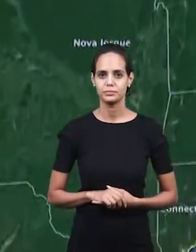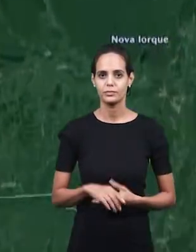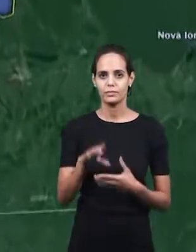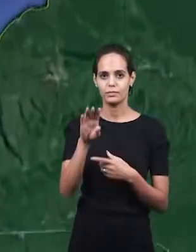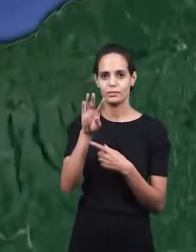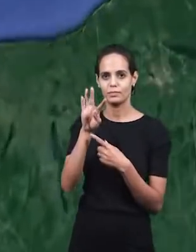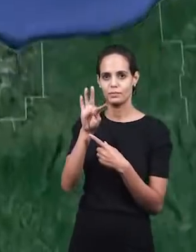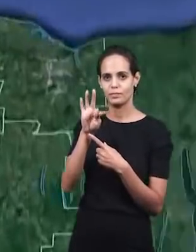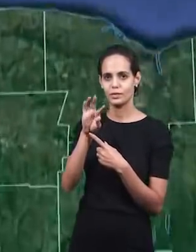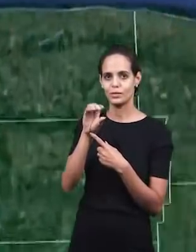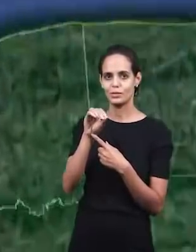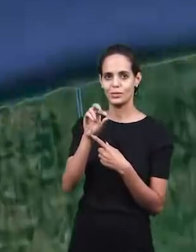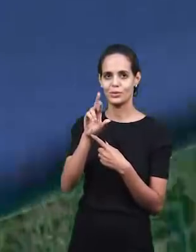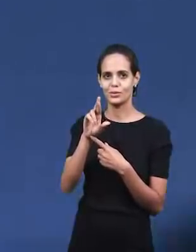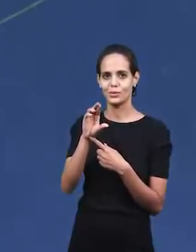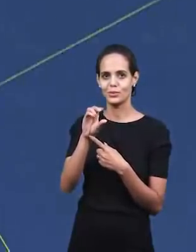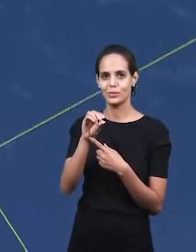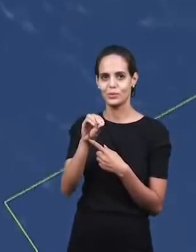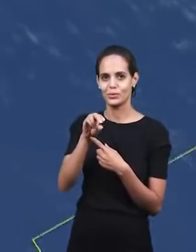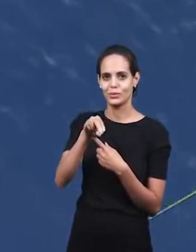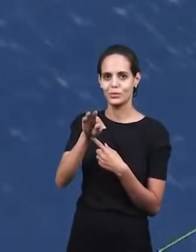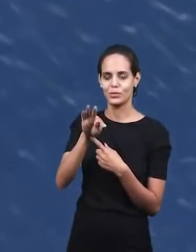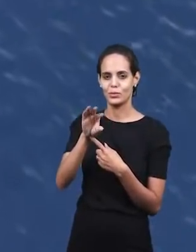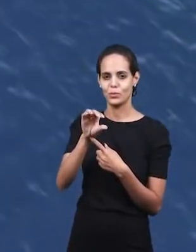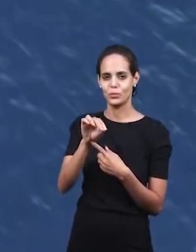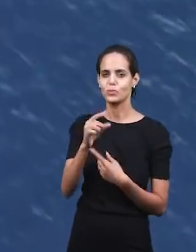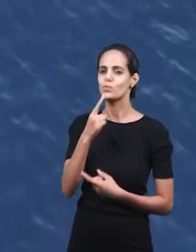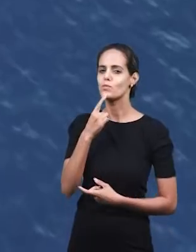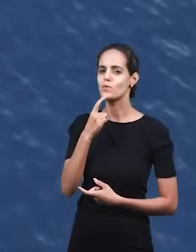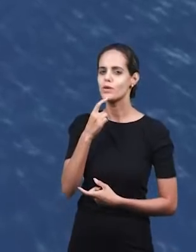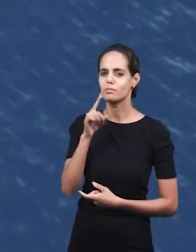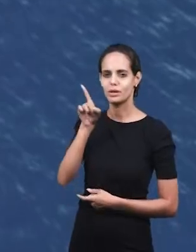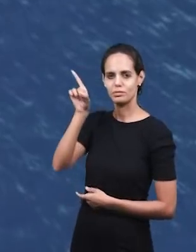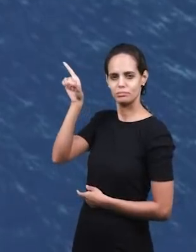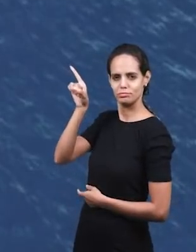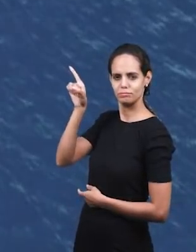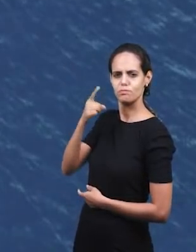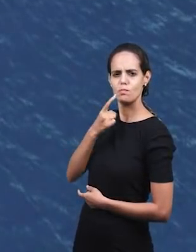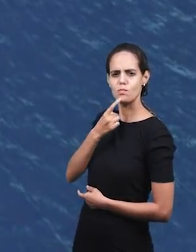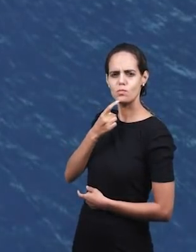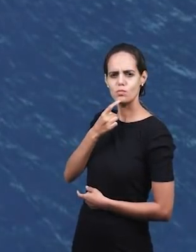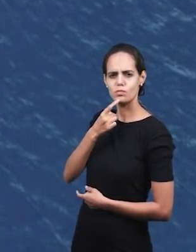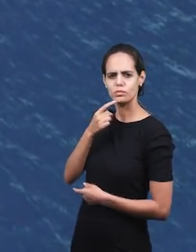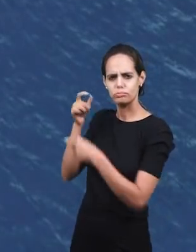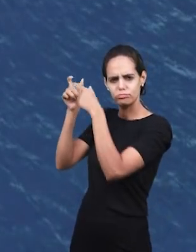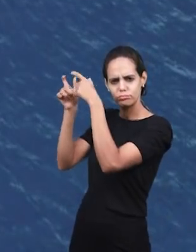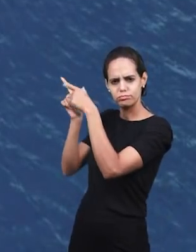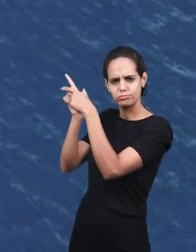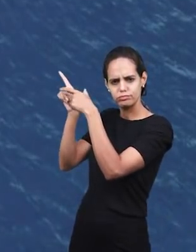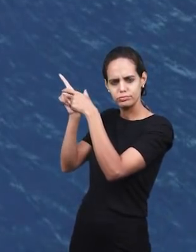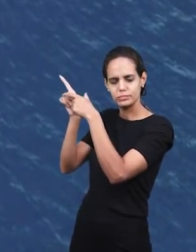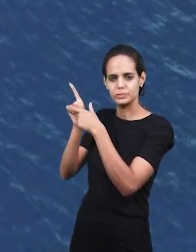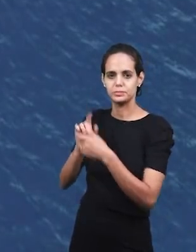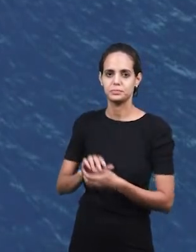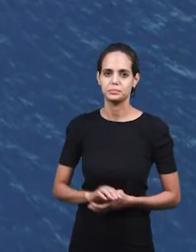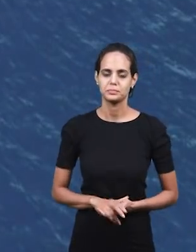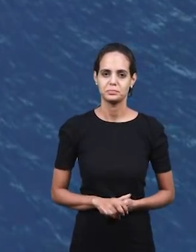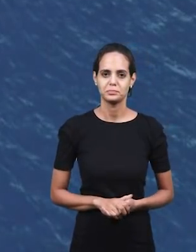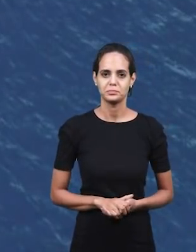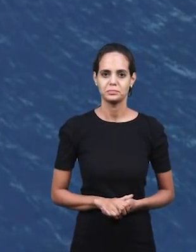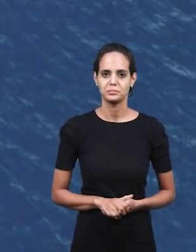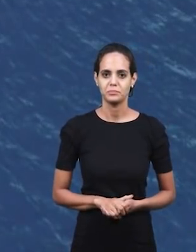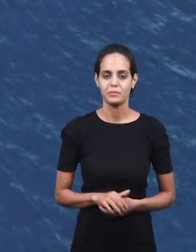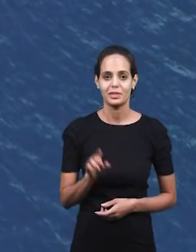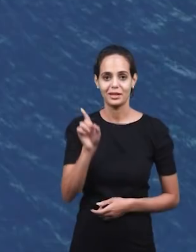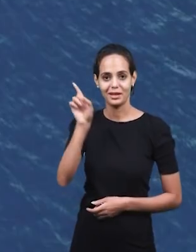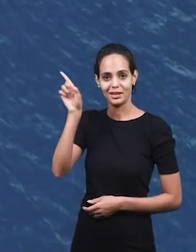para Toronto. Toronto, aqui às margens do Lago Ontário, no estado de Ontário. E ali